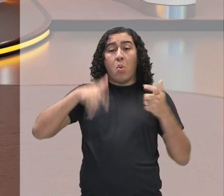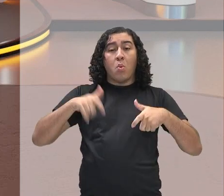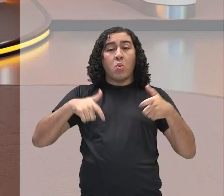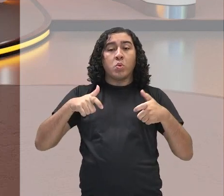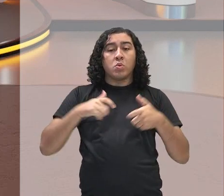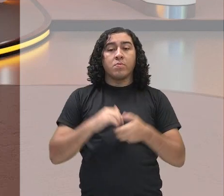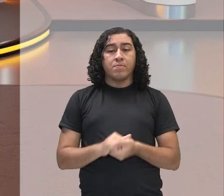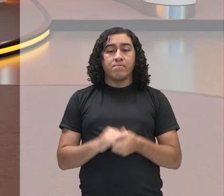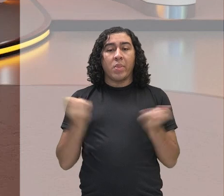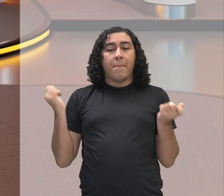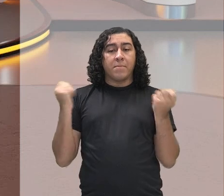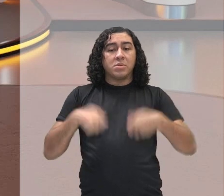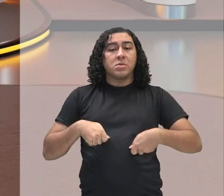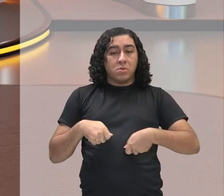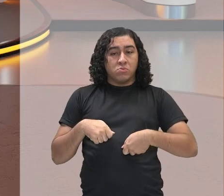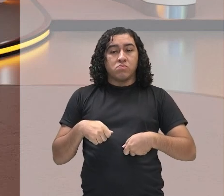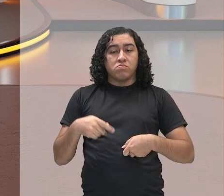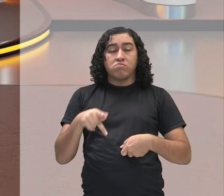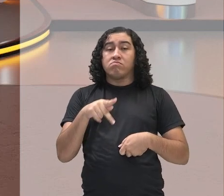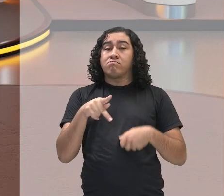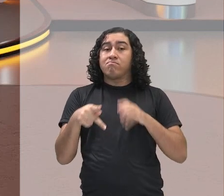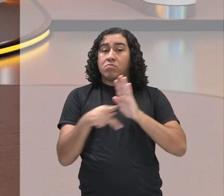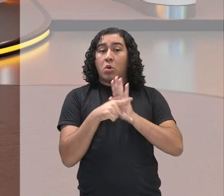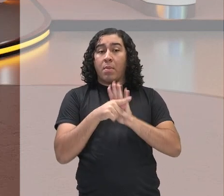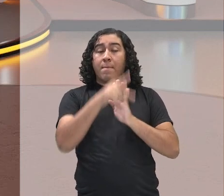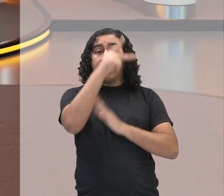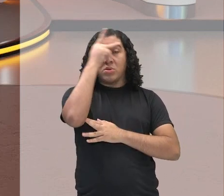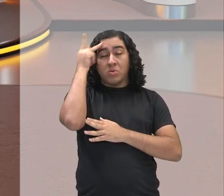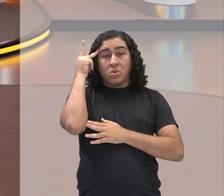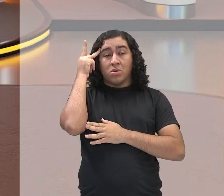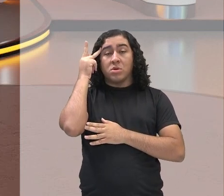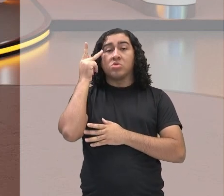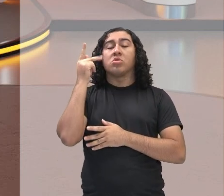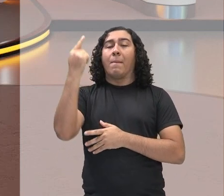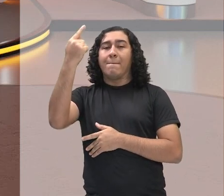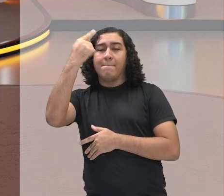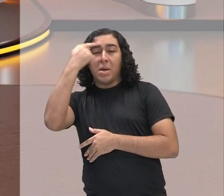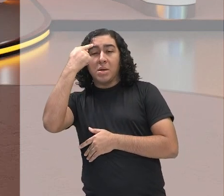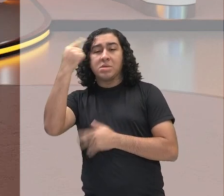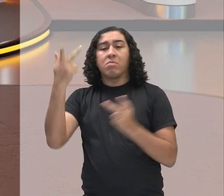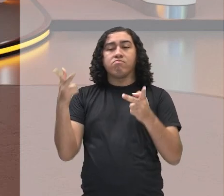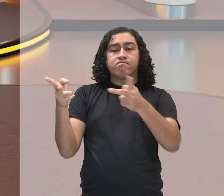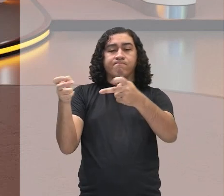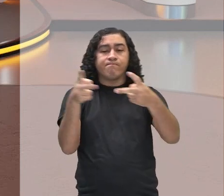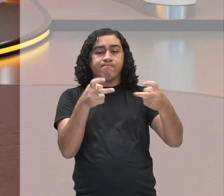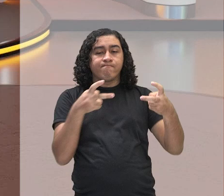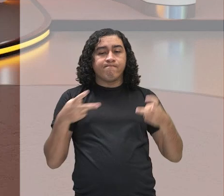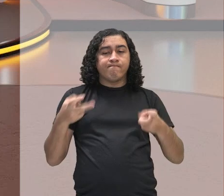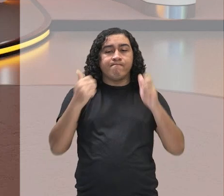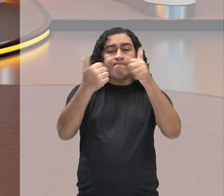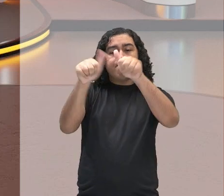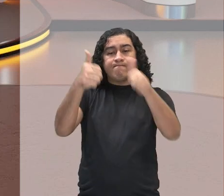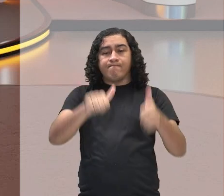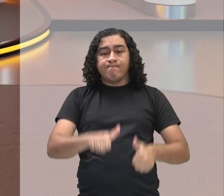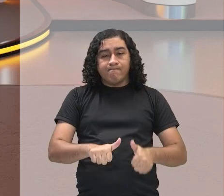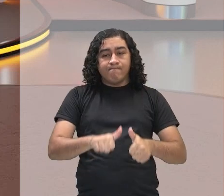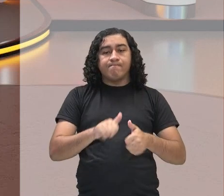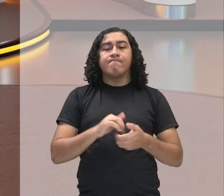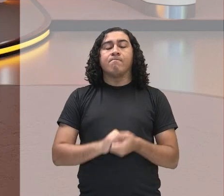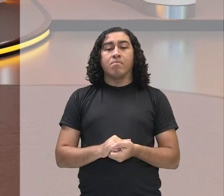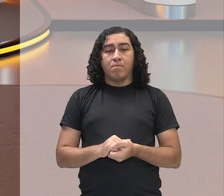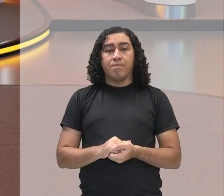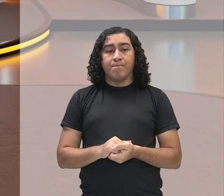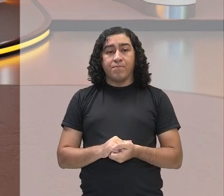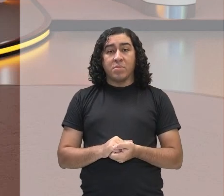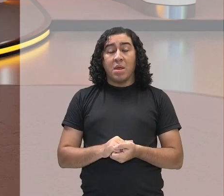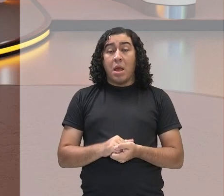Na minha capacidade de pensar, né? de perceber, de analisar, né? Na